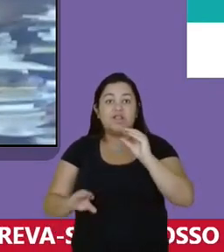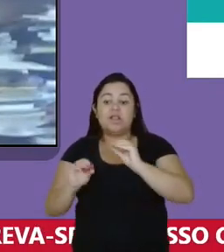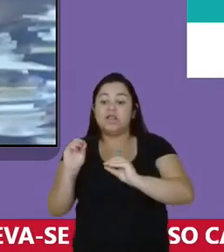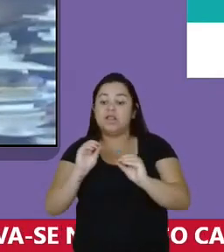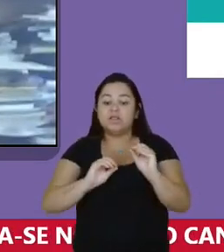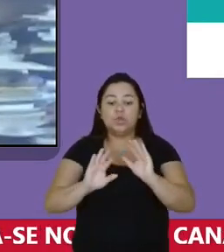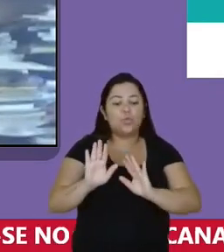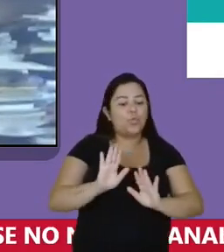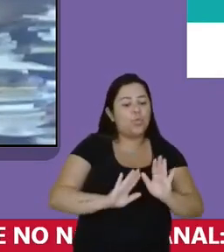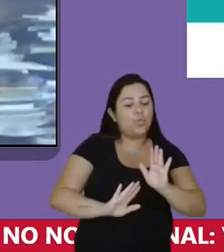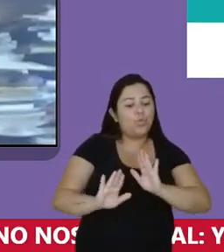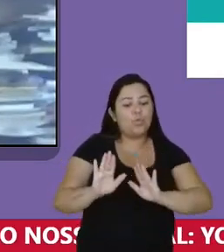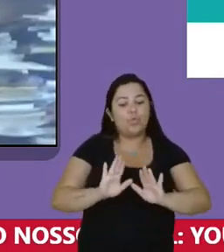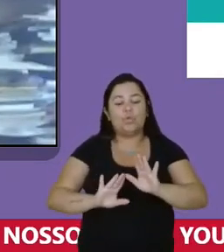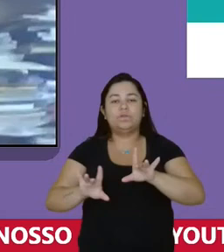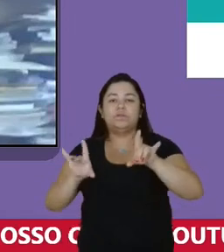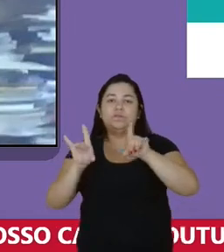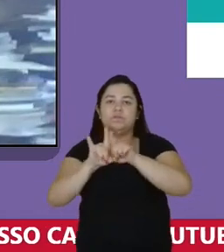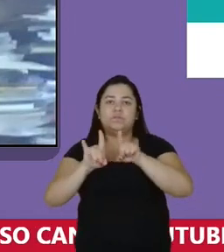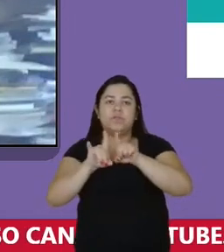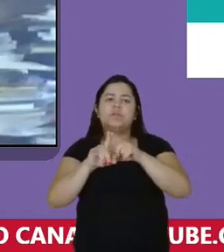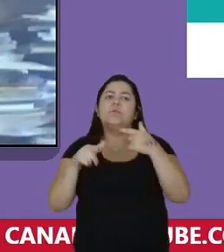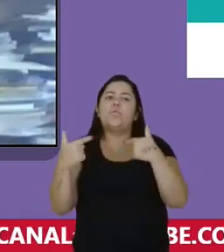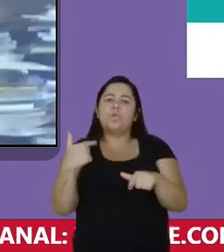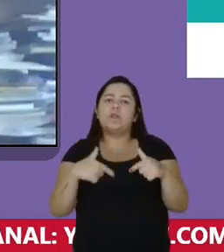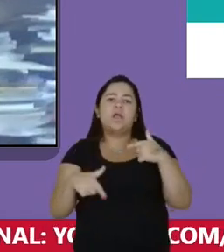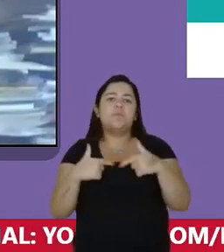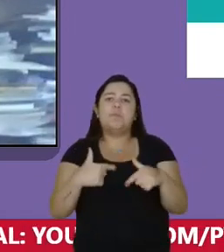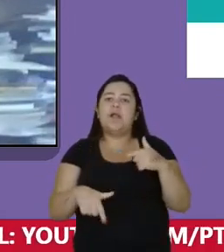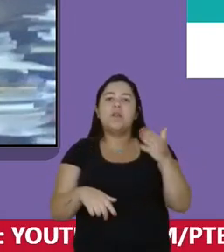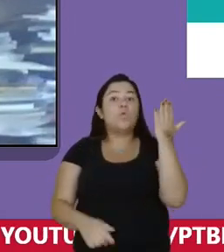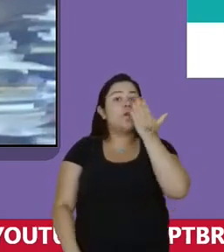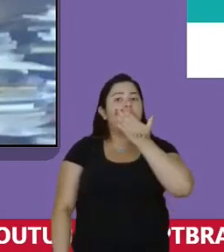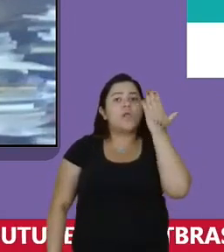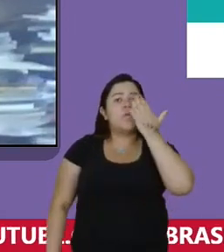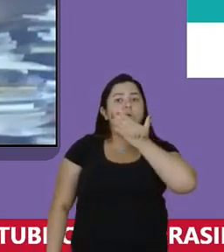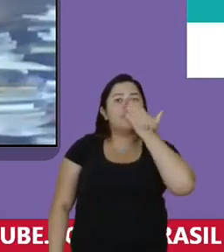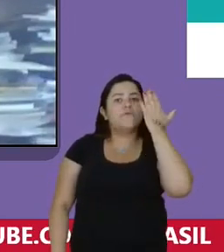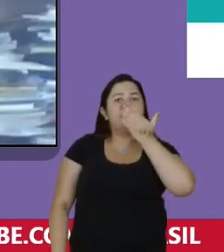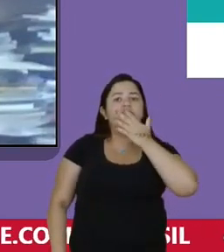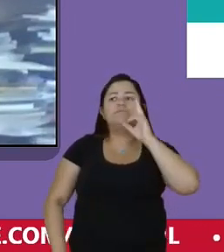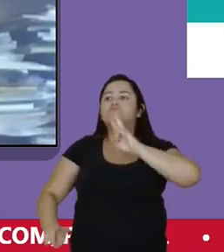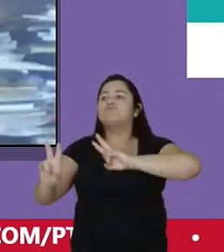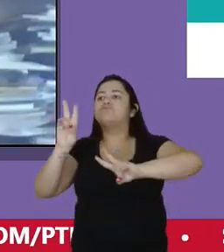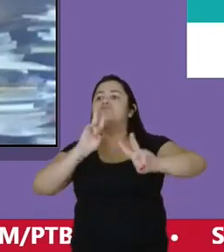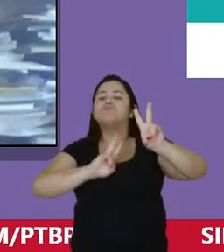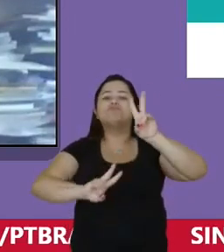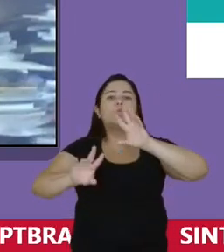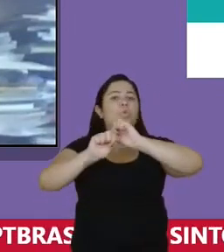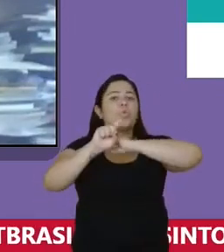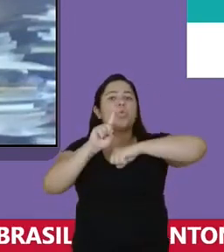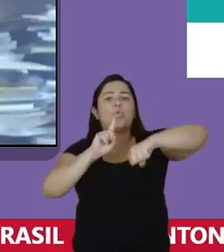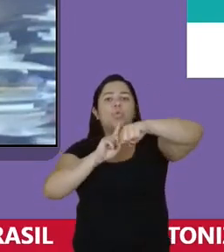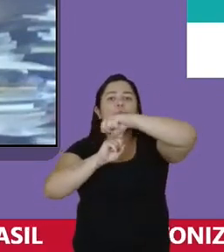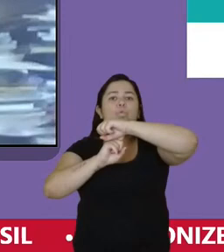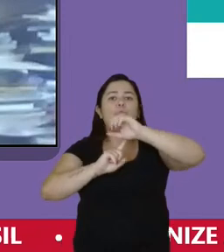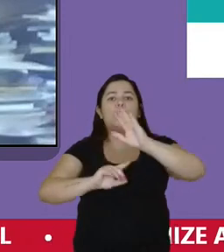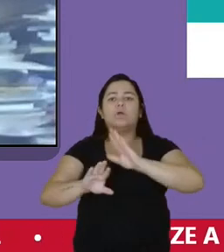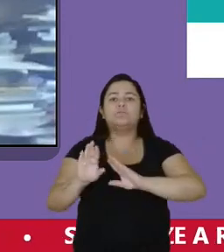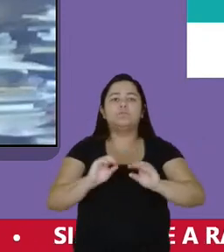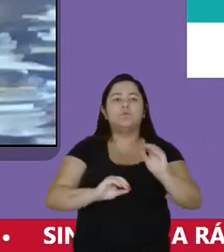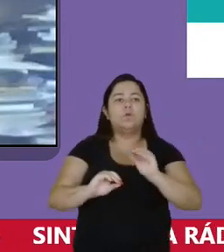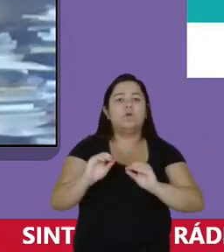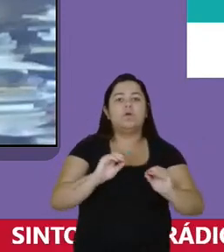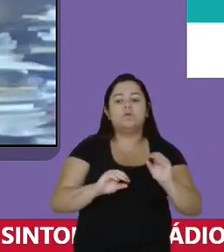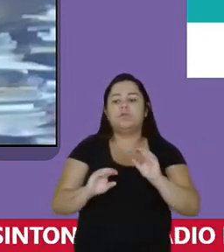cuidam, elas que têm um trabalho que não é visível socialmente, que é cuidar dos